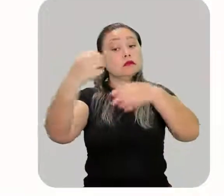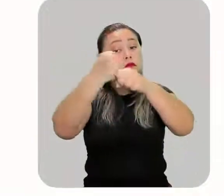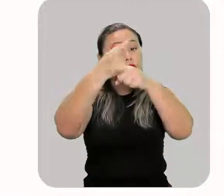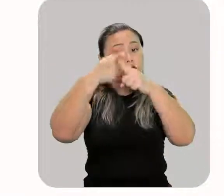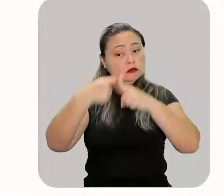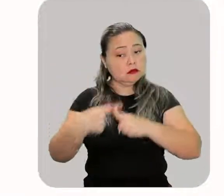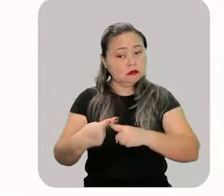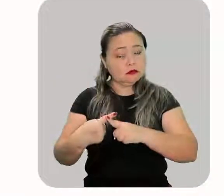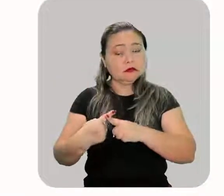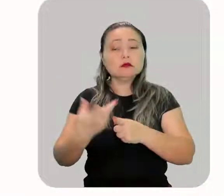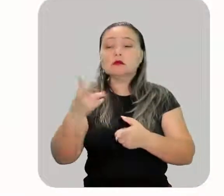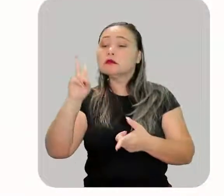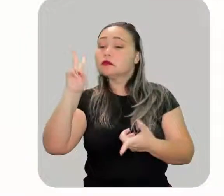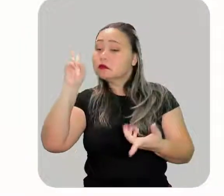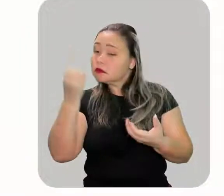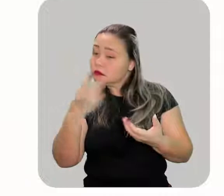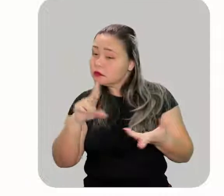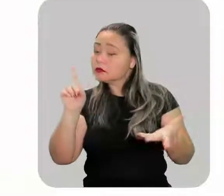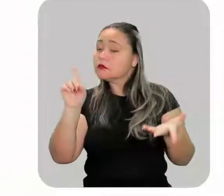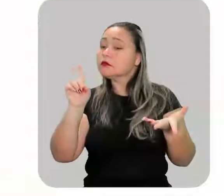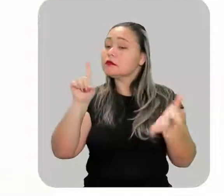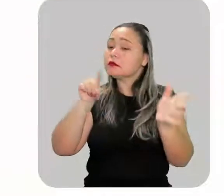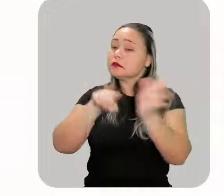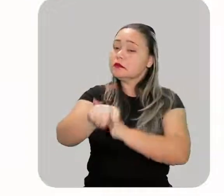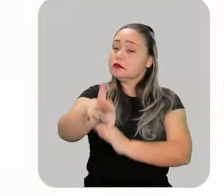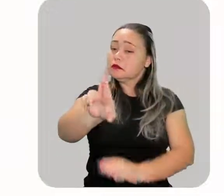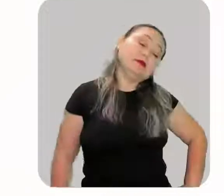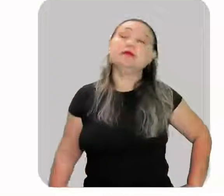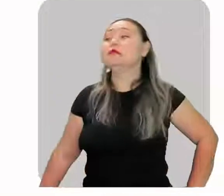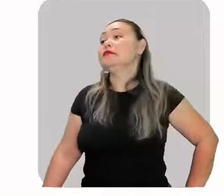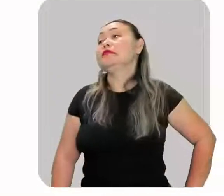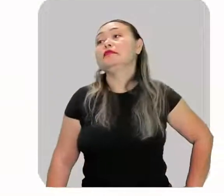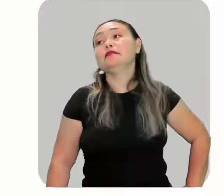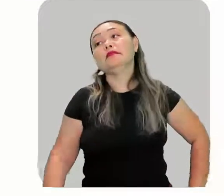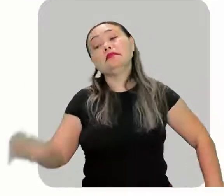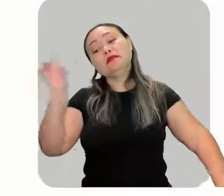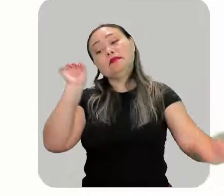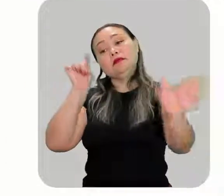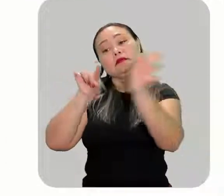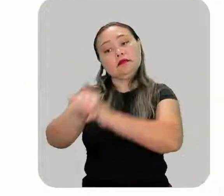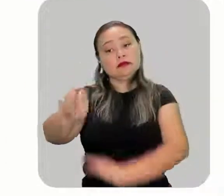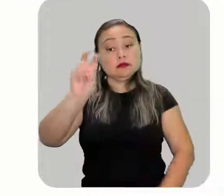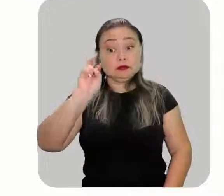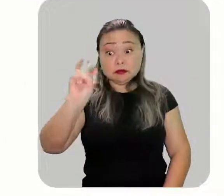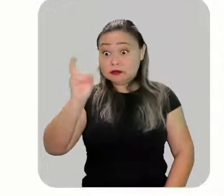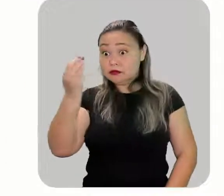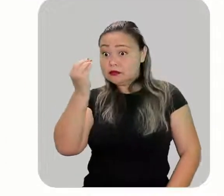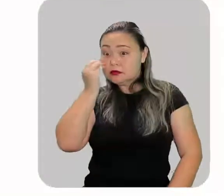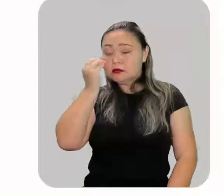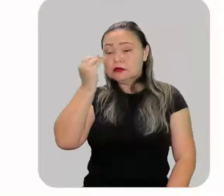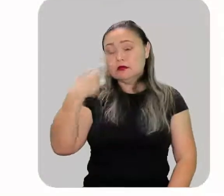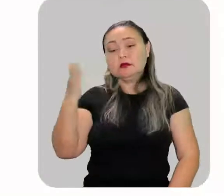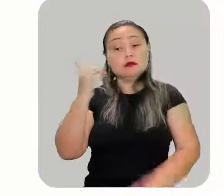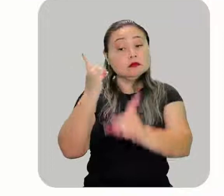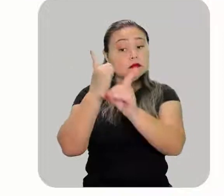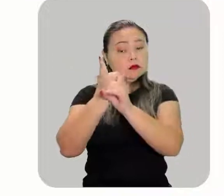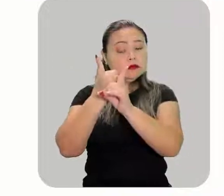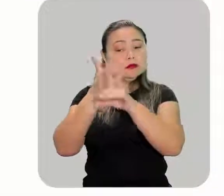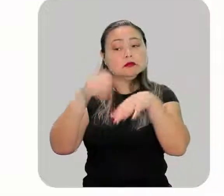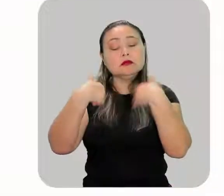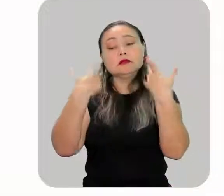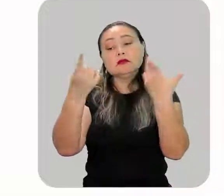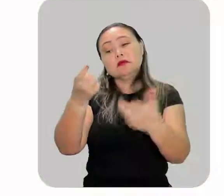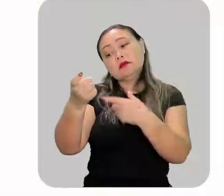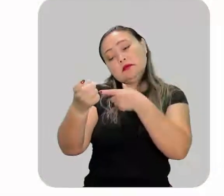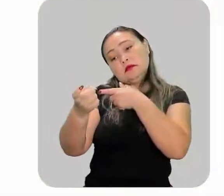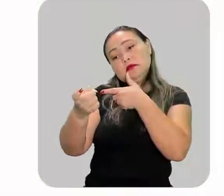É bom esses quiz que a gente relembra coisas bacanas com os meninos, né? Questão de número 5, vamos ver. Determine o valor